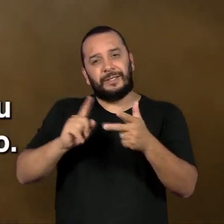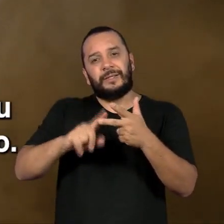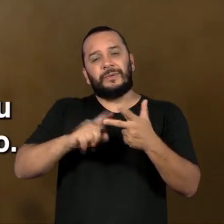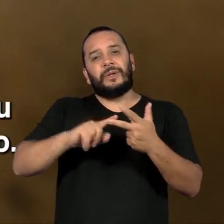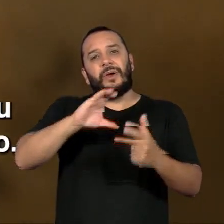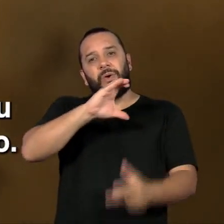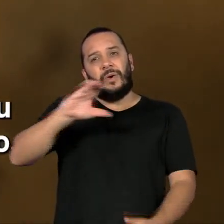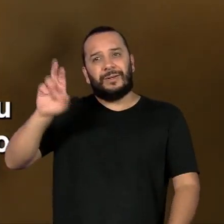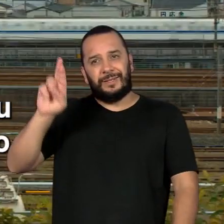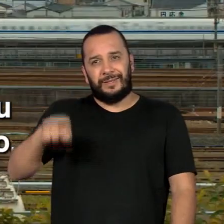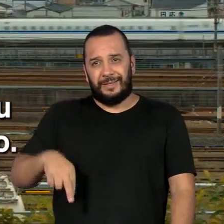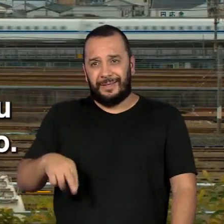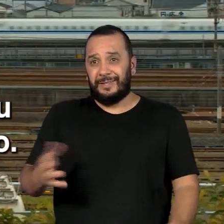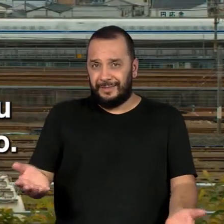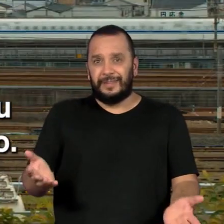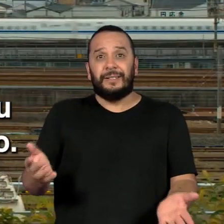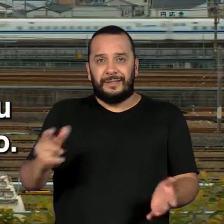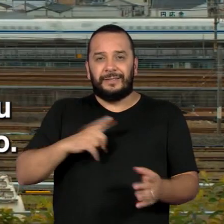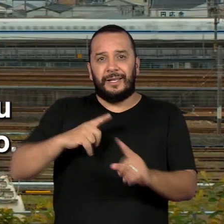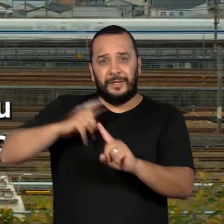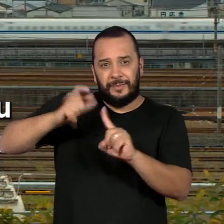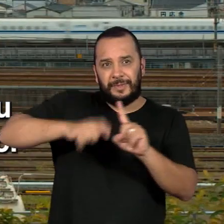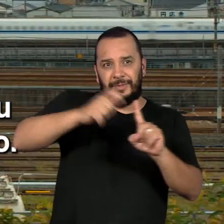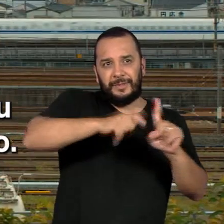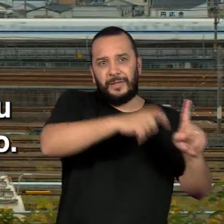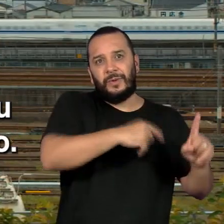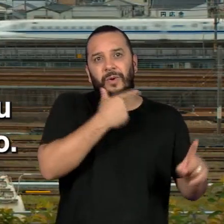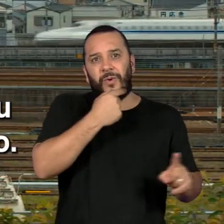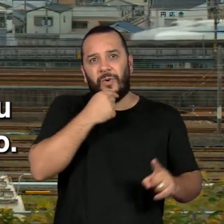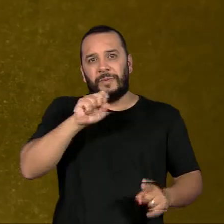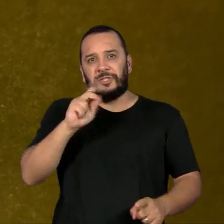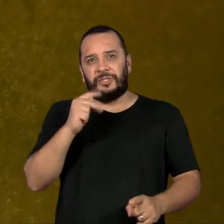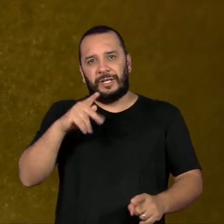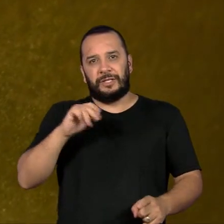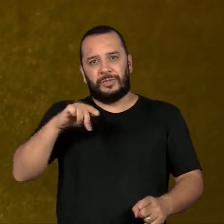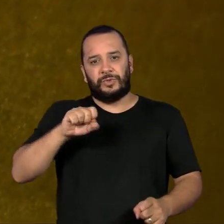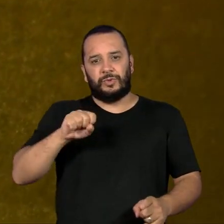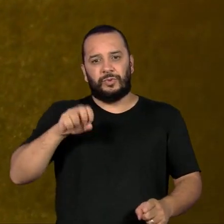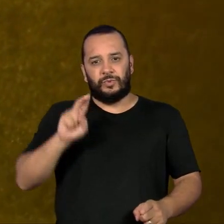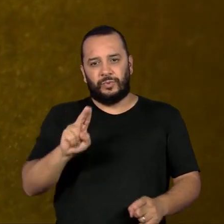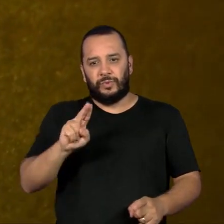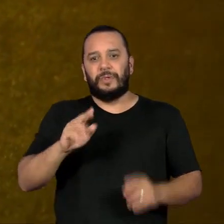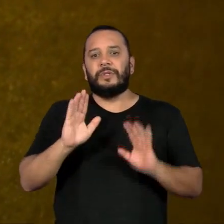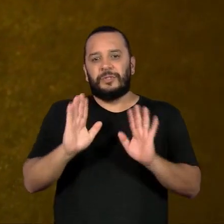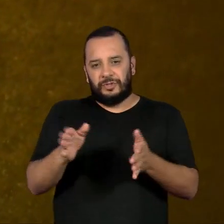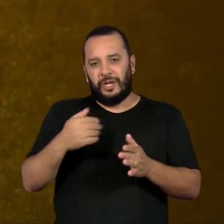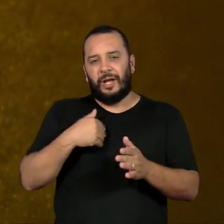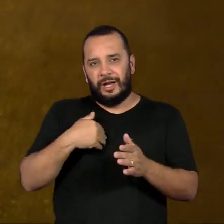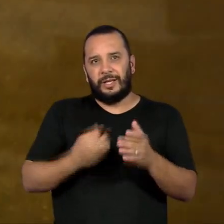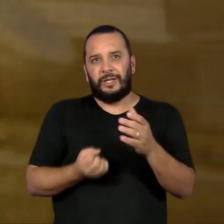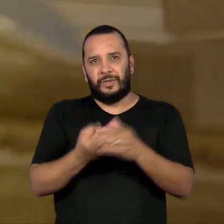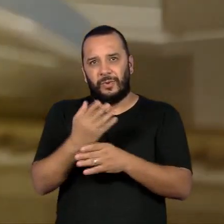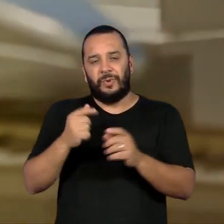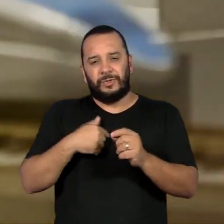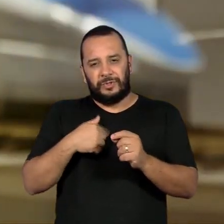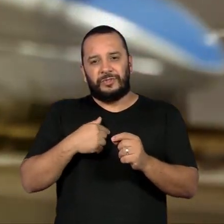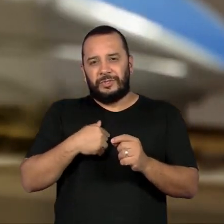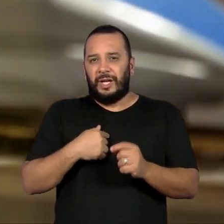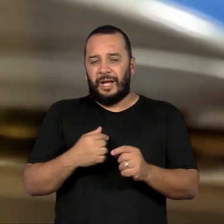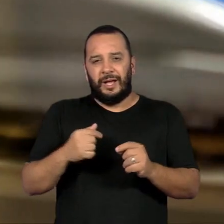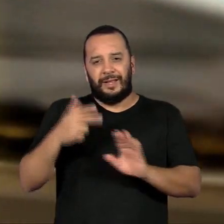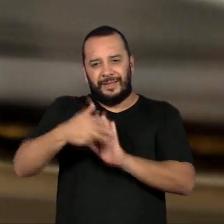do filme estão o engenheiro Eiji Nakatsu, que redesenhou o trem-bala japonês, reduzindo o consumo de